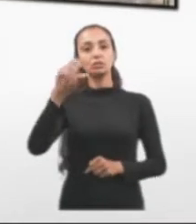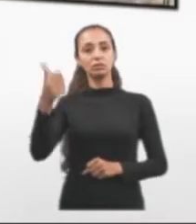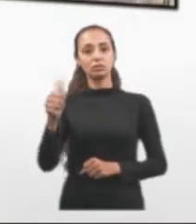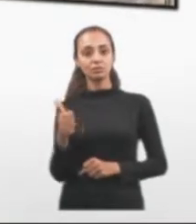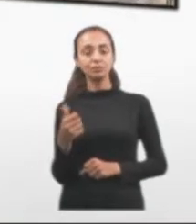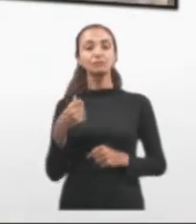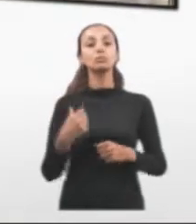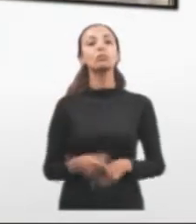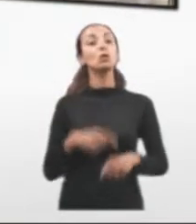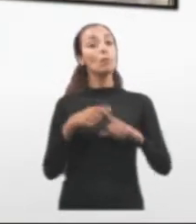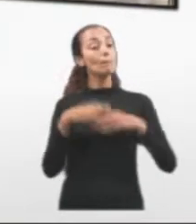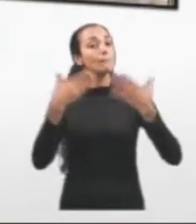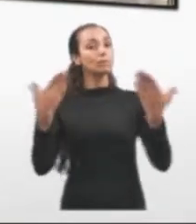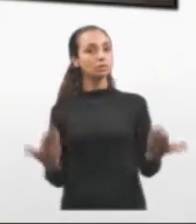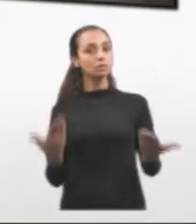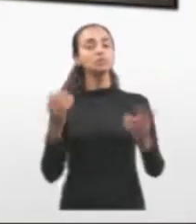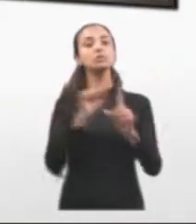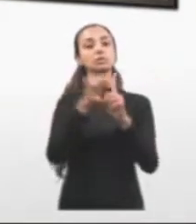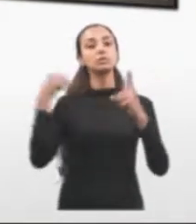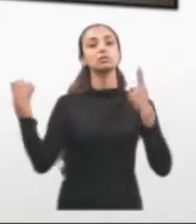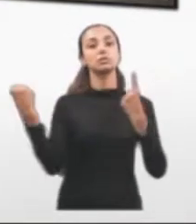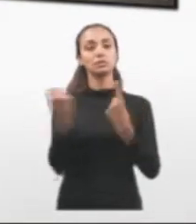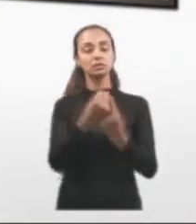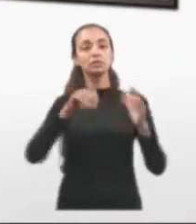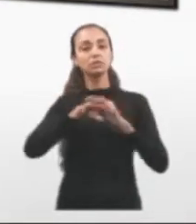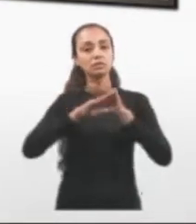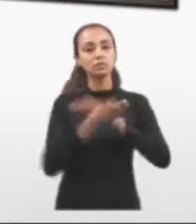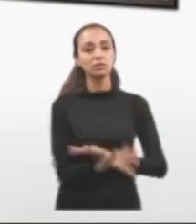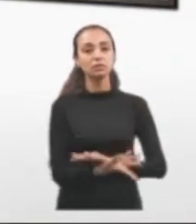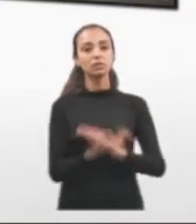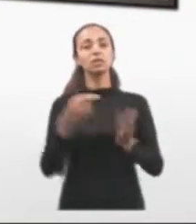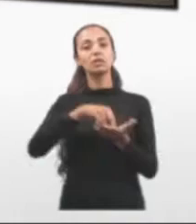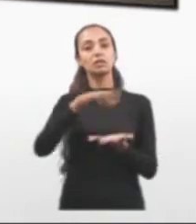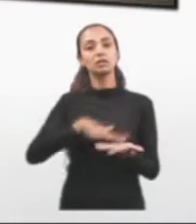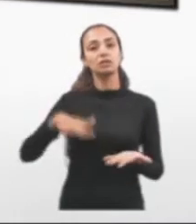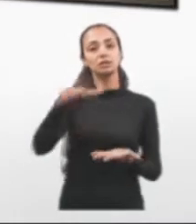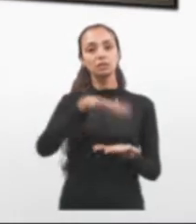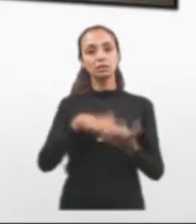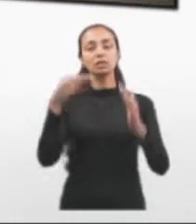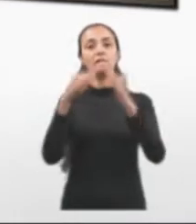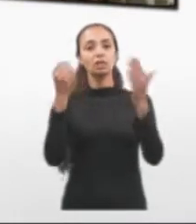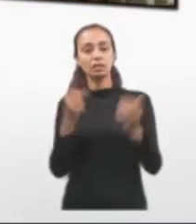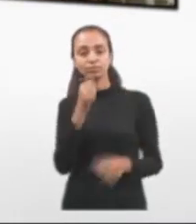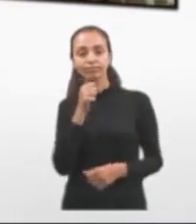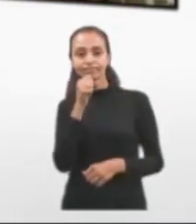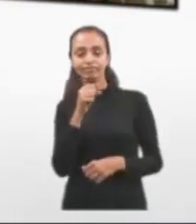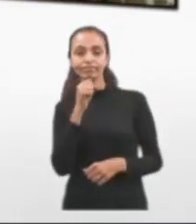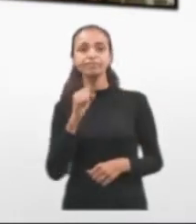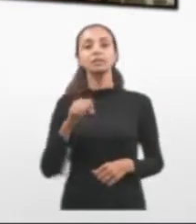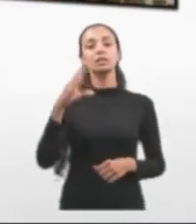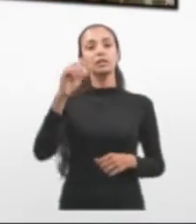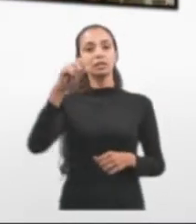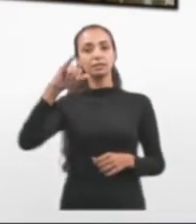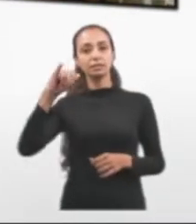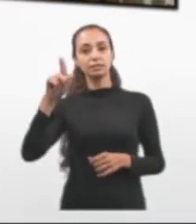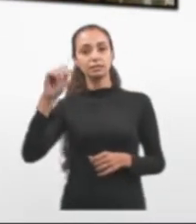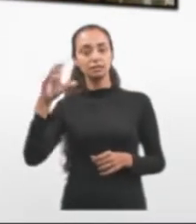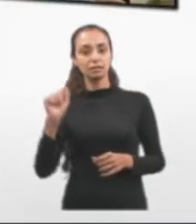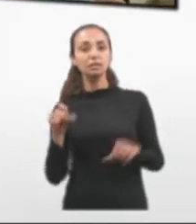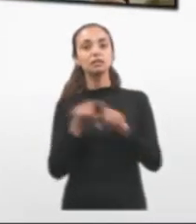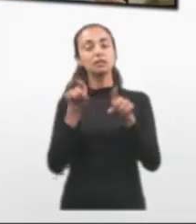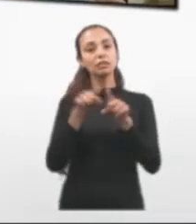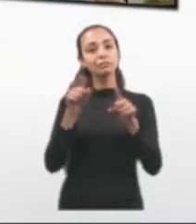74,08 anos em 2011. Por isso, a sociedade precisa se adequar a essa nova realidade. No Asilo Padre